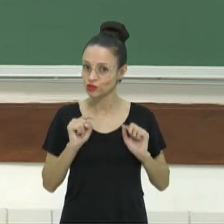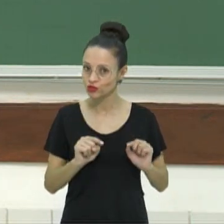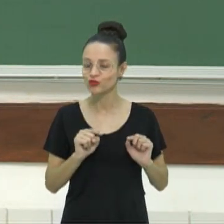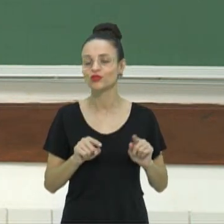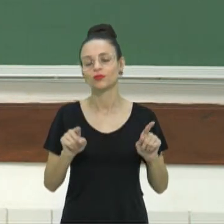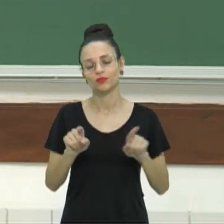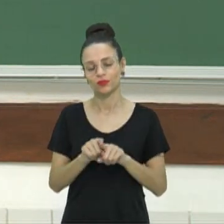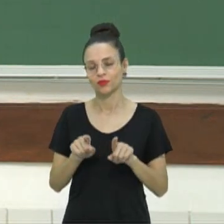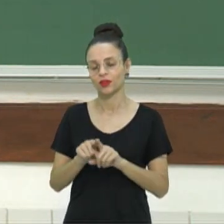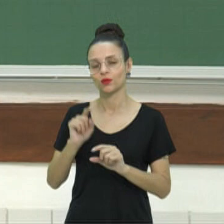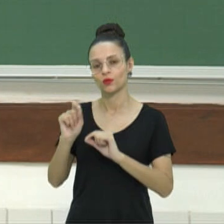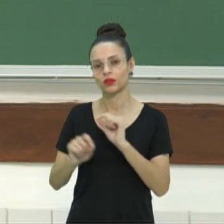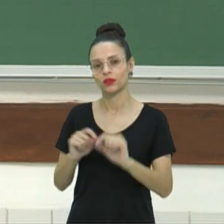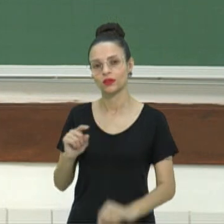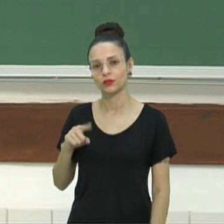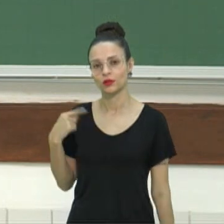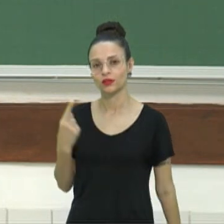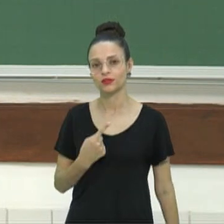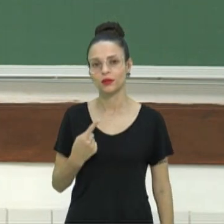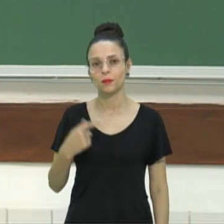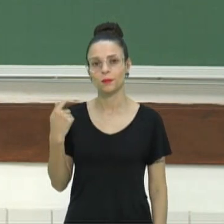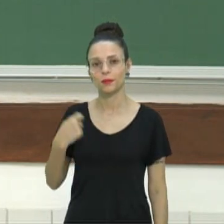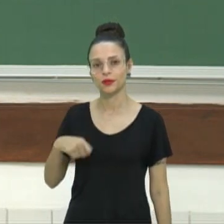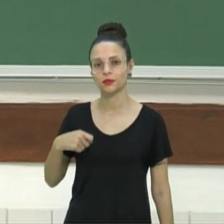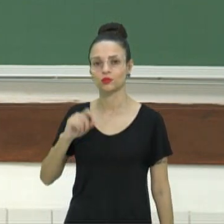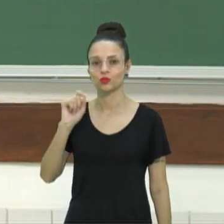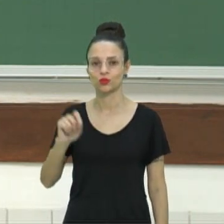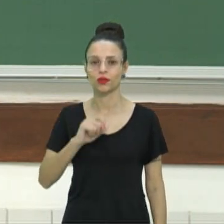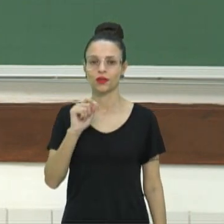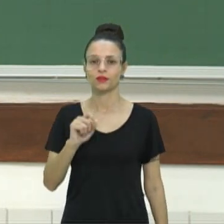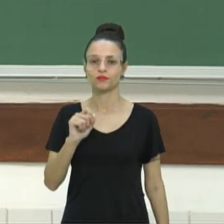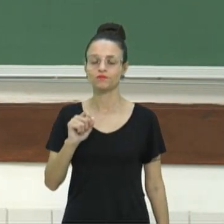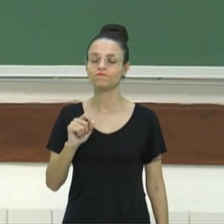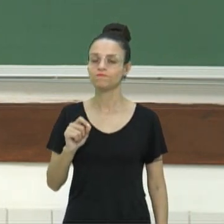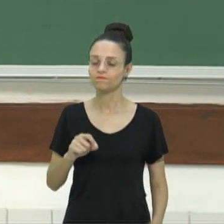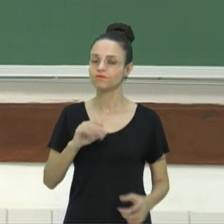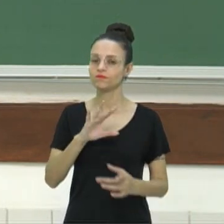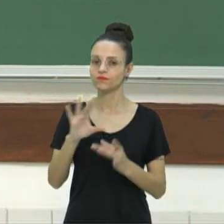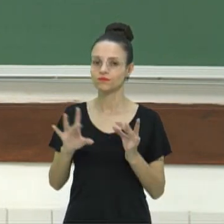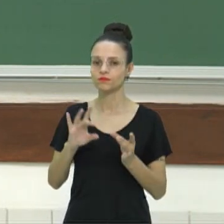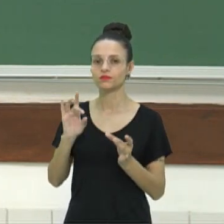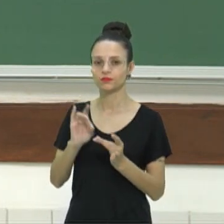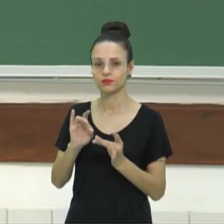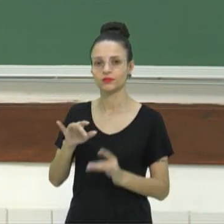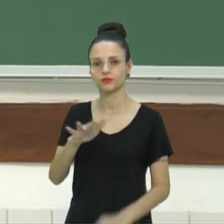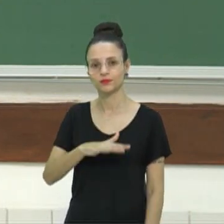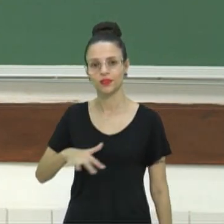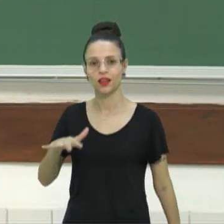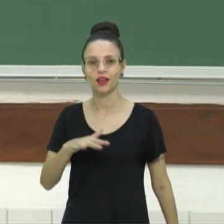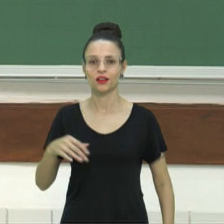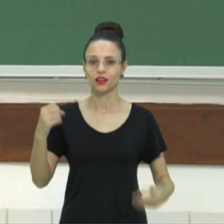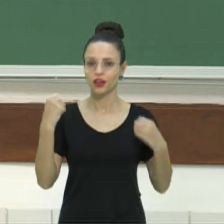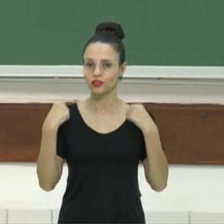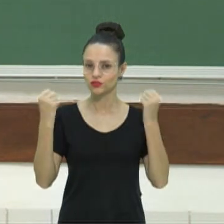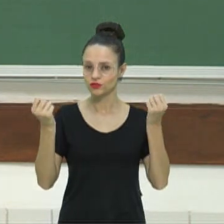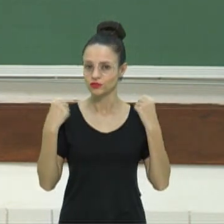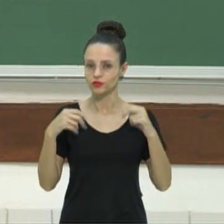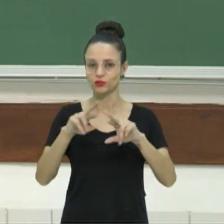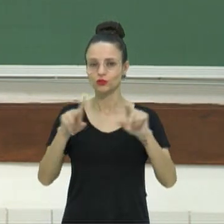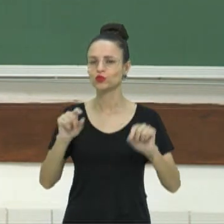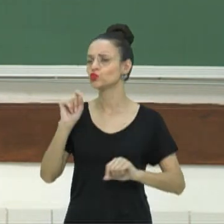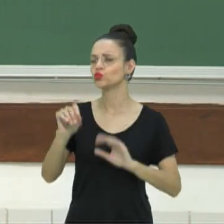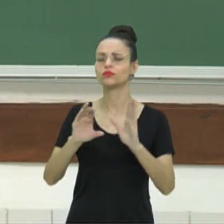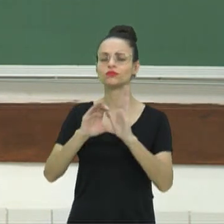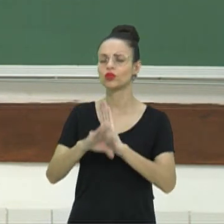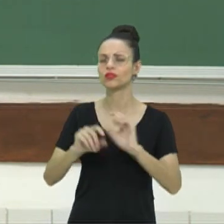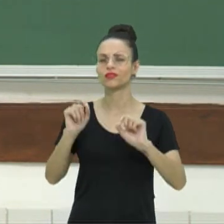desta ação, e também temos ele trabalhado de maneira específica ali dentro da atividade física. Então, que conceito é